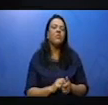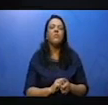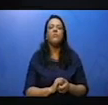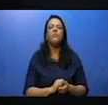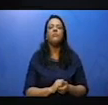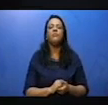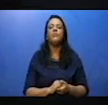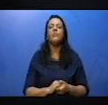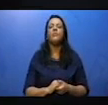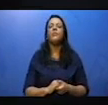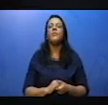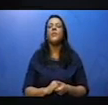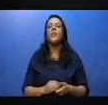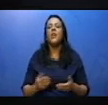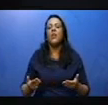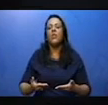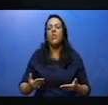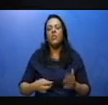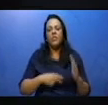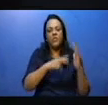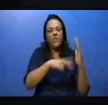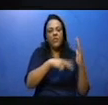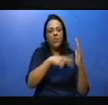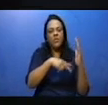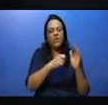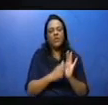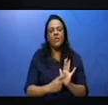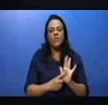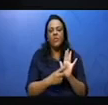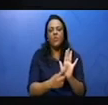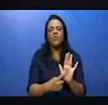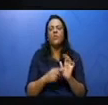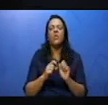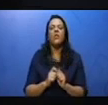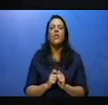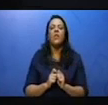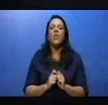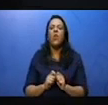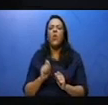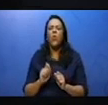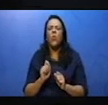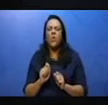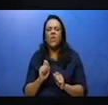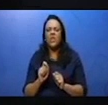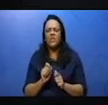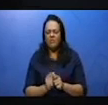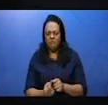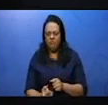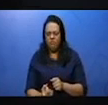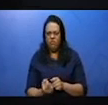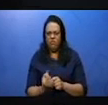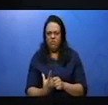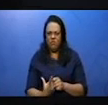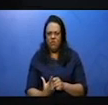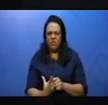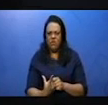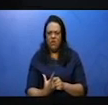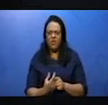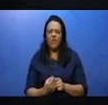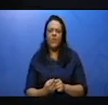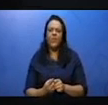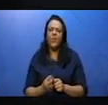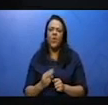Vamos ler e observar os índices que revelam a presença do extraordinário. Ou então um clima